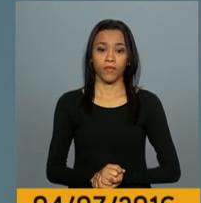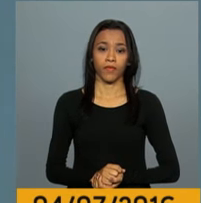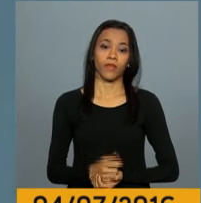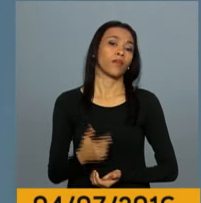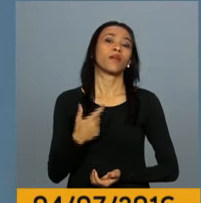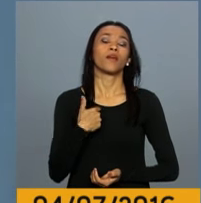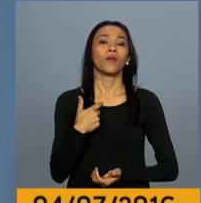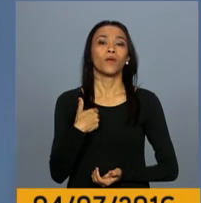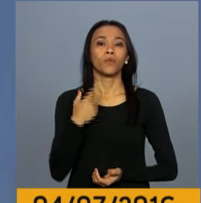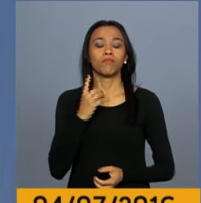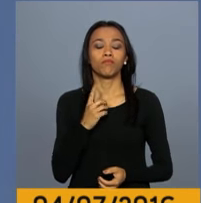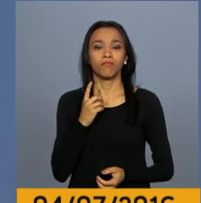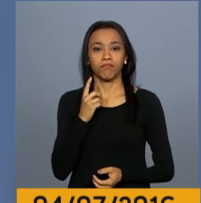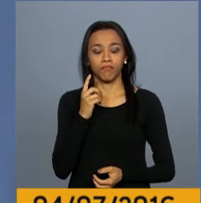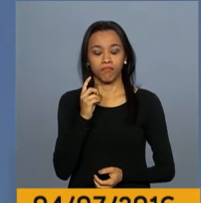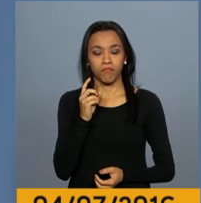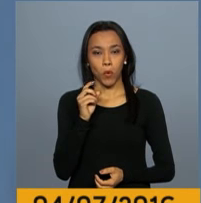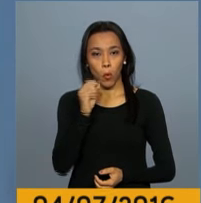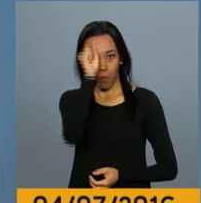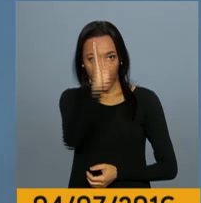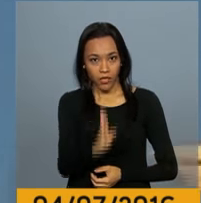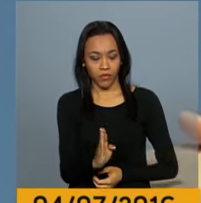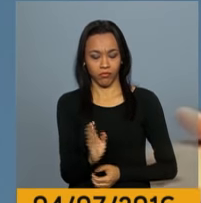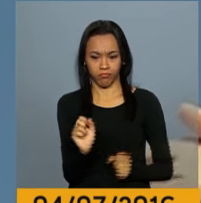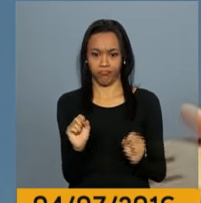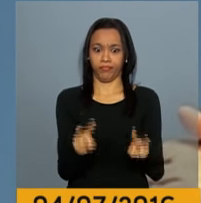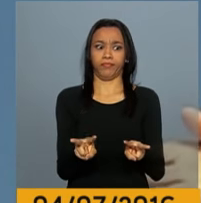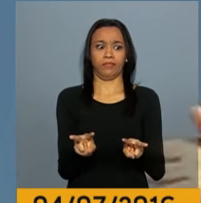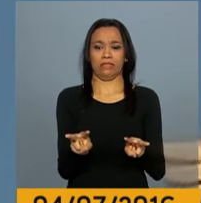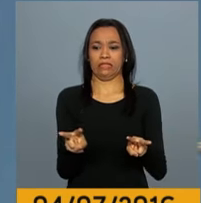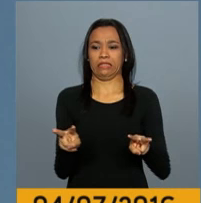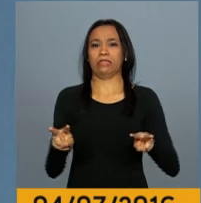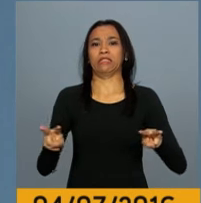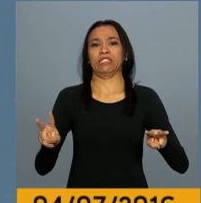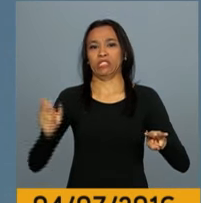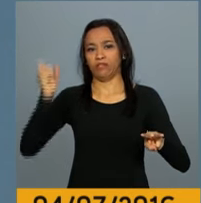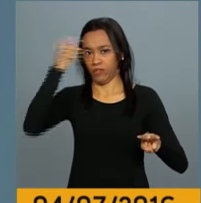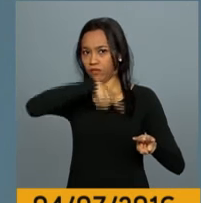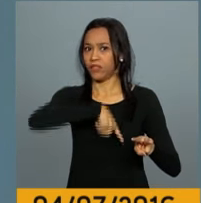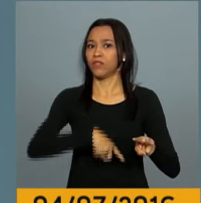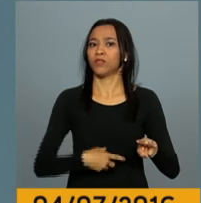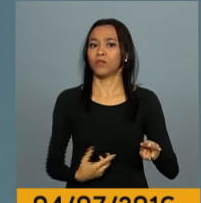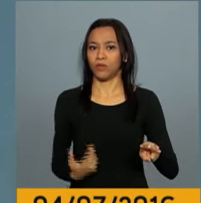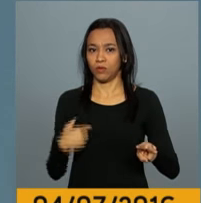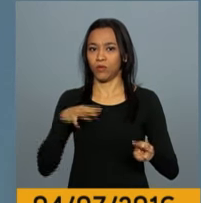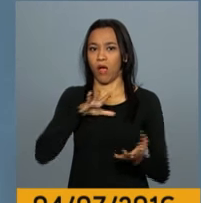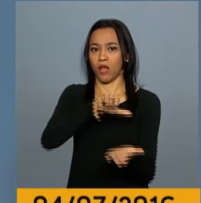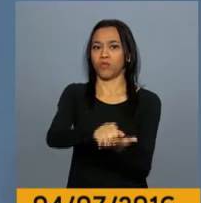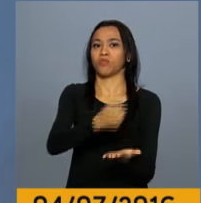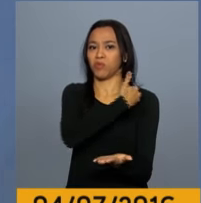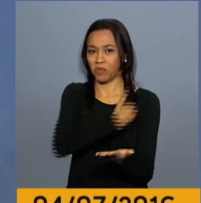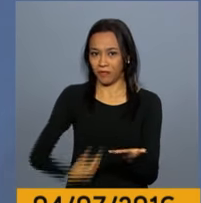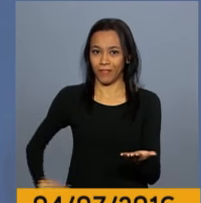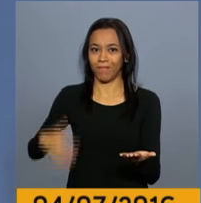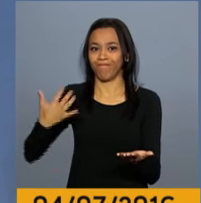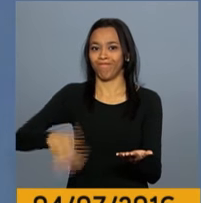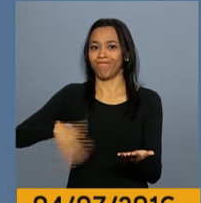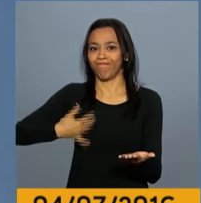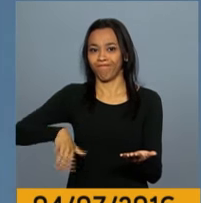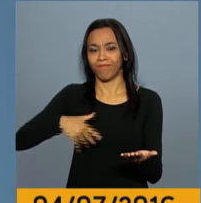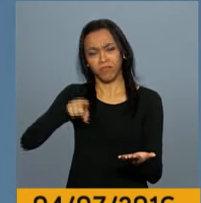apanhei o Brasil num momento difícil. Os senhores sabem